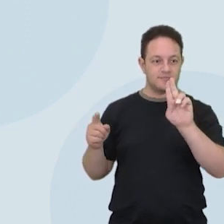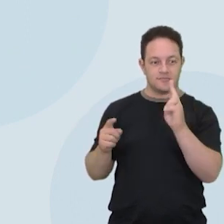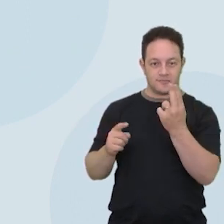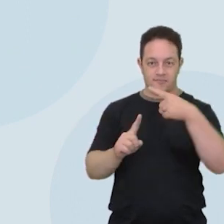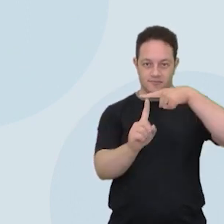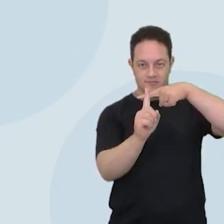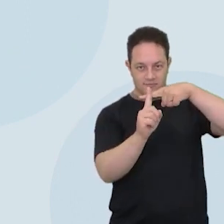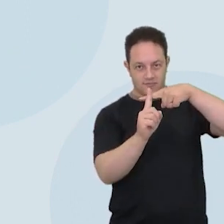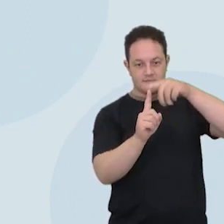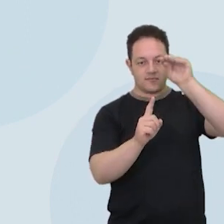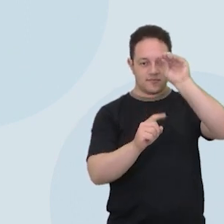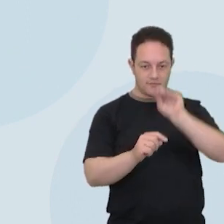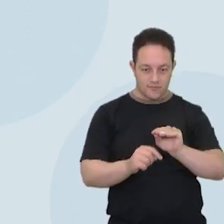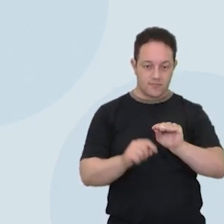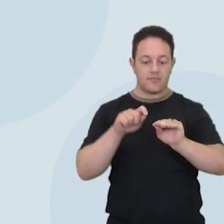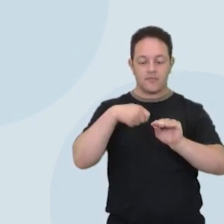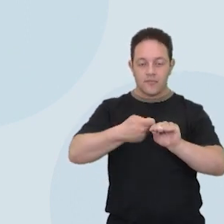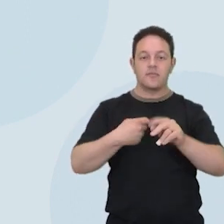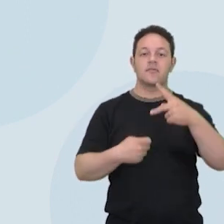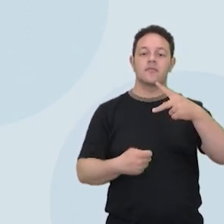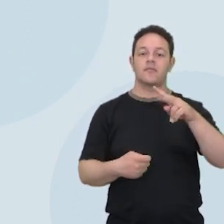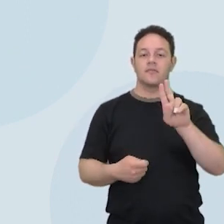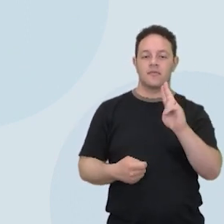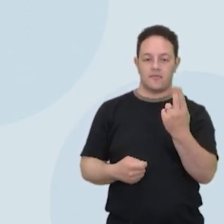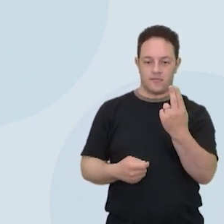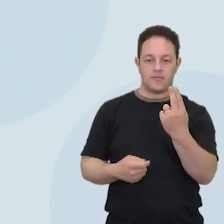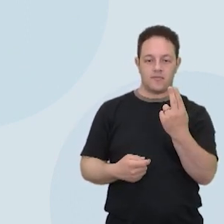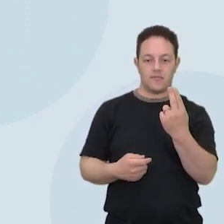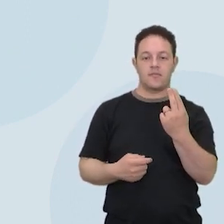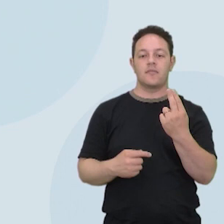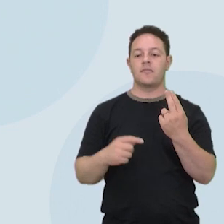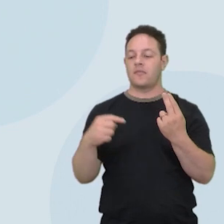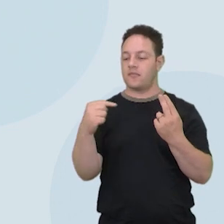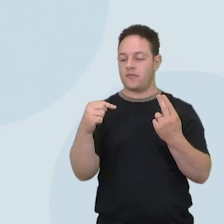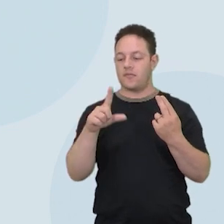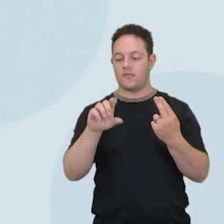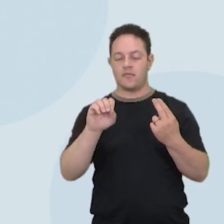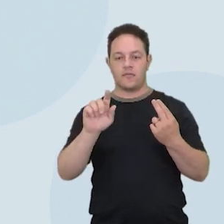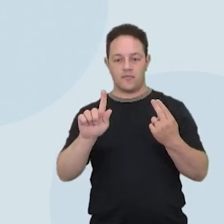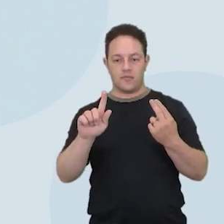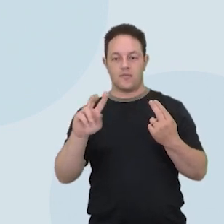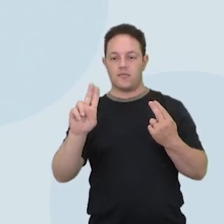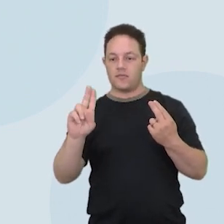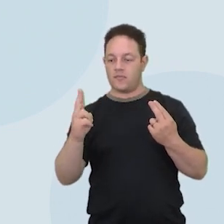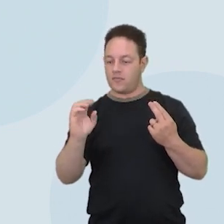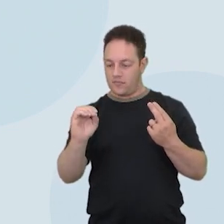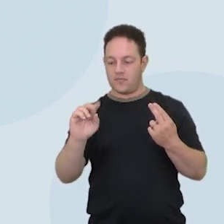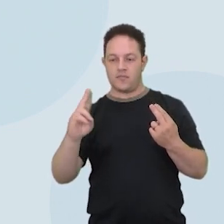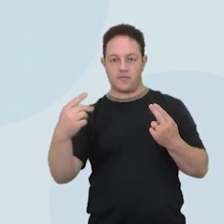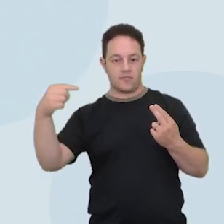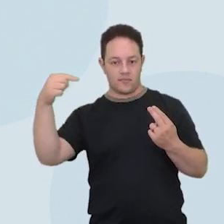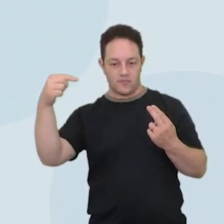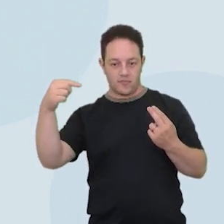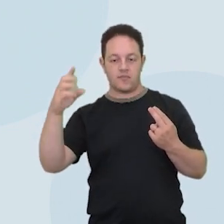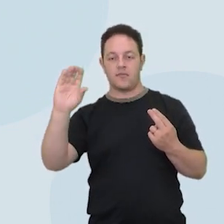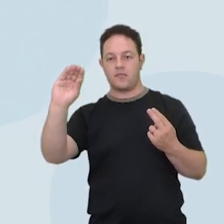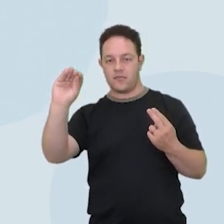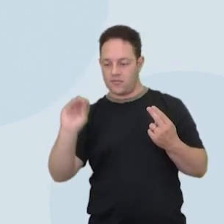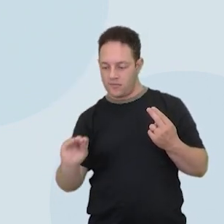que a gente chama de pH. E o menos log de OH- é o que a gente chama de